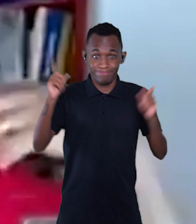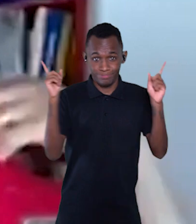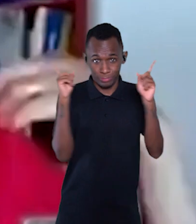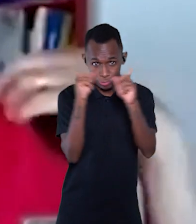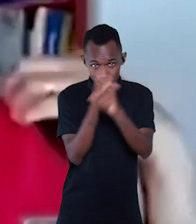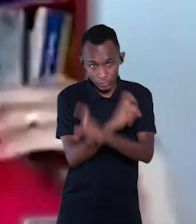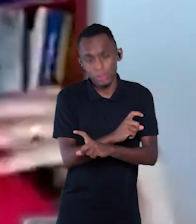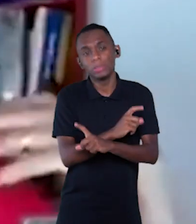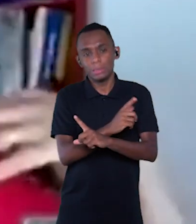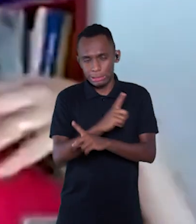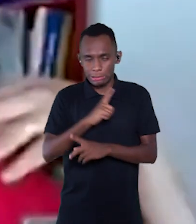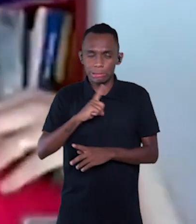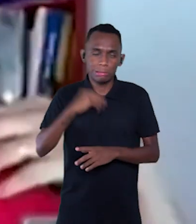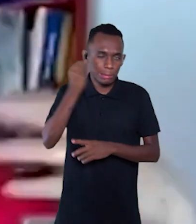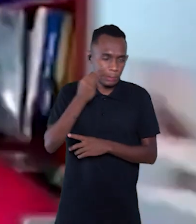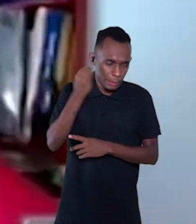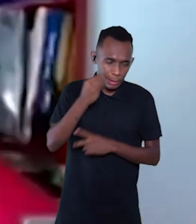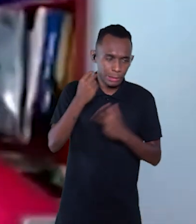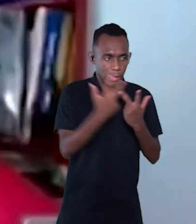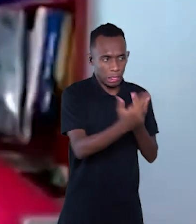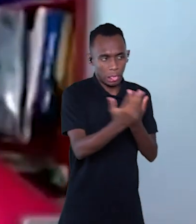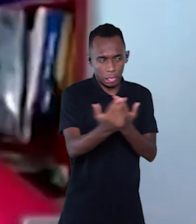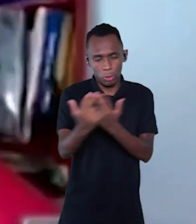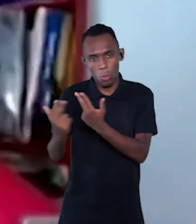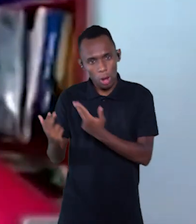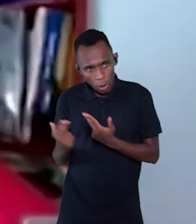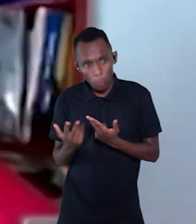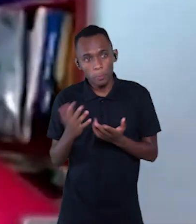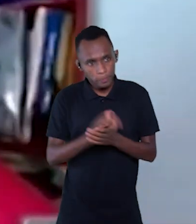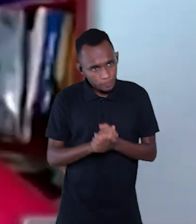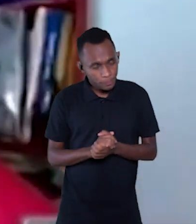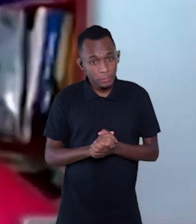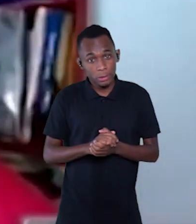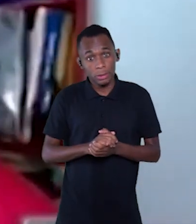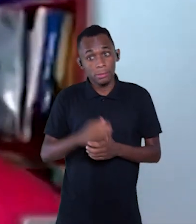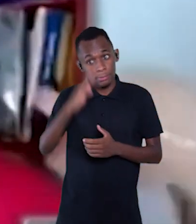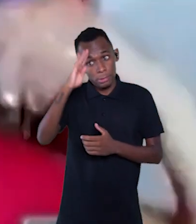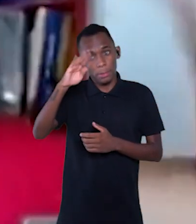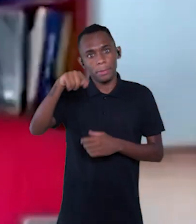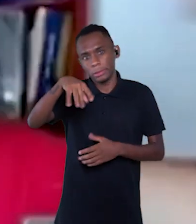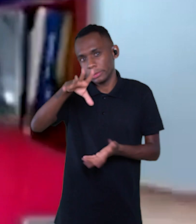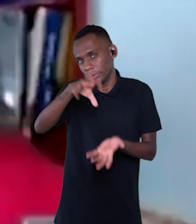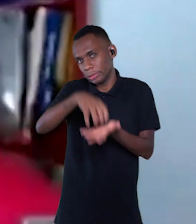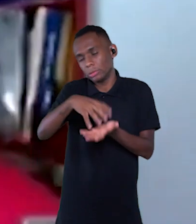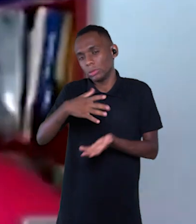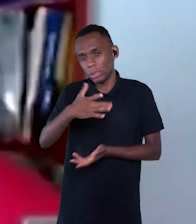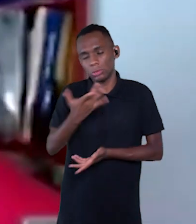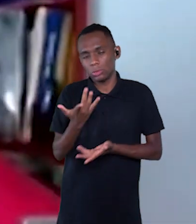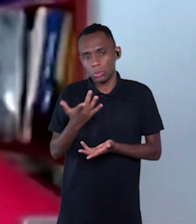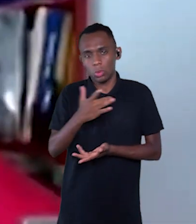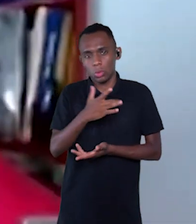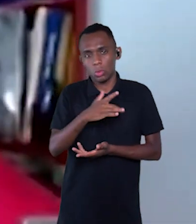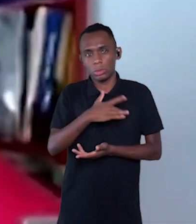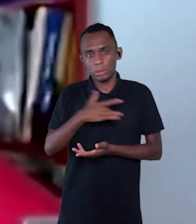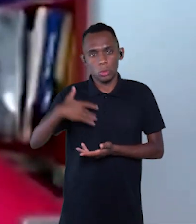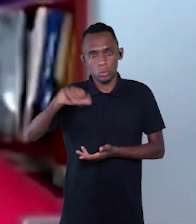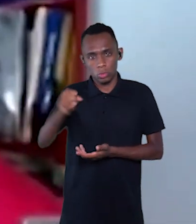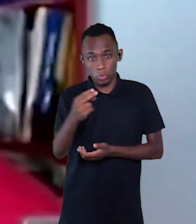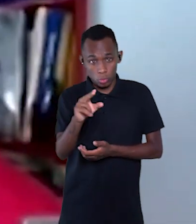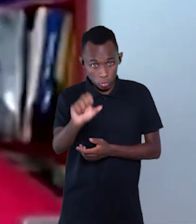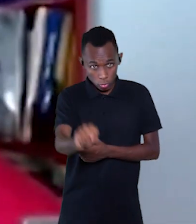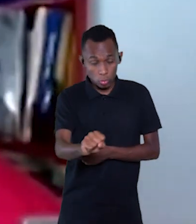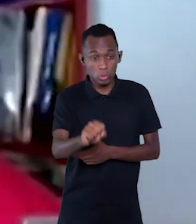muito difícil que você tenha uma situação parecida com essa, especialmente no SUS e nos rincões do Brasil, isso é muito mais